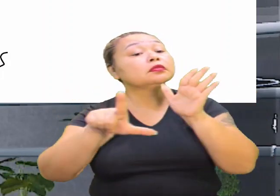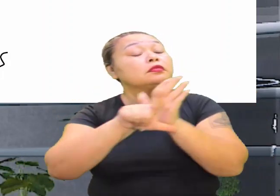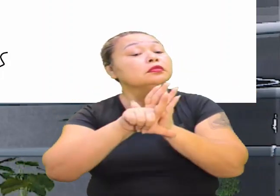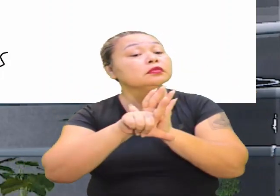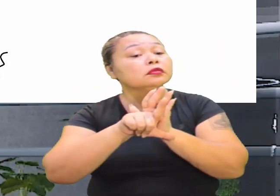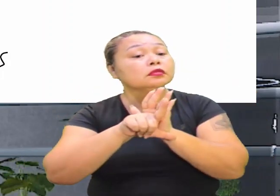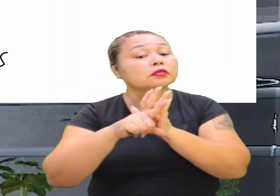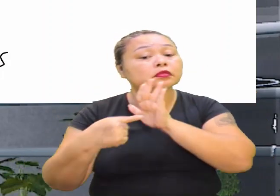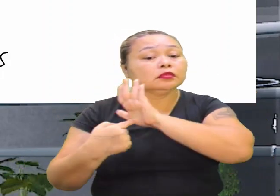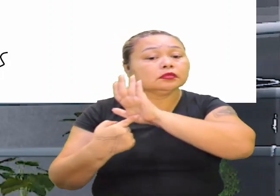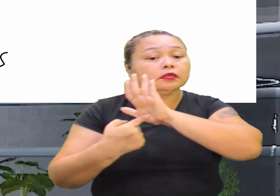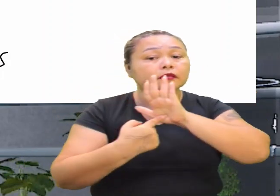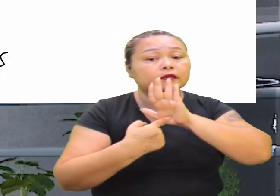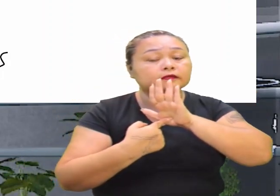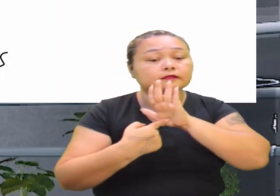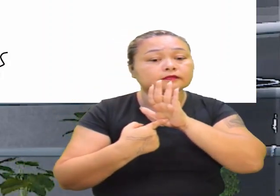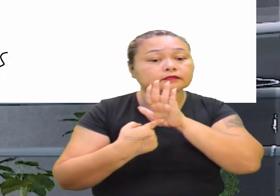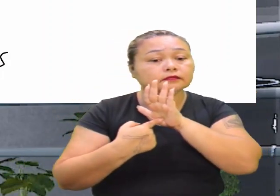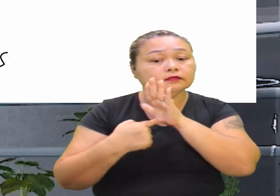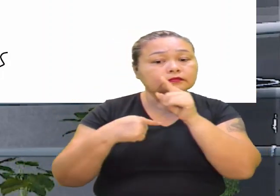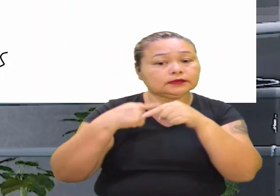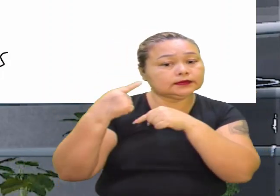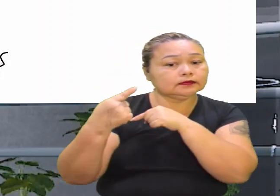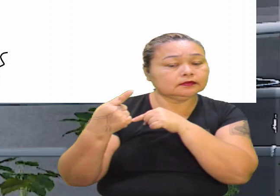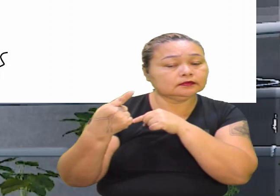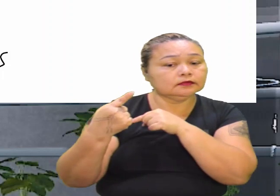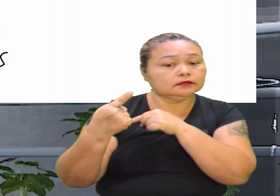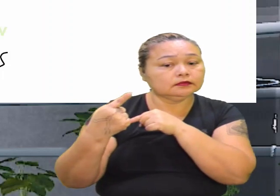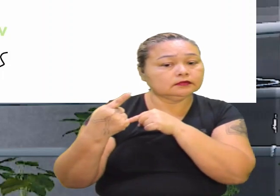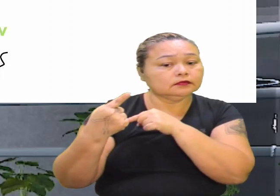Deixa eu mostrar aqui todo o processo.